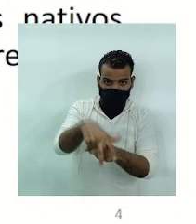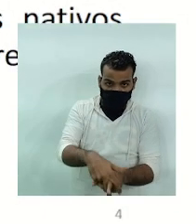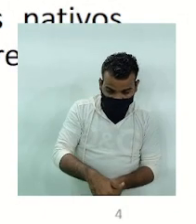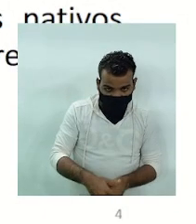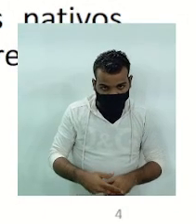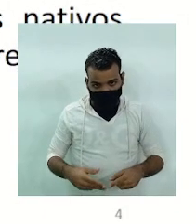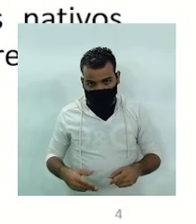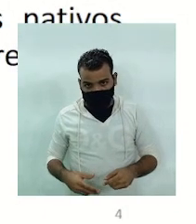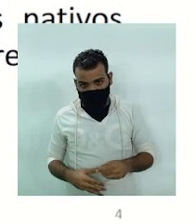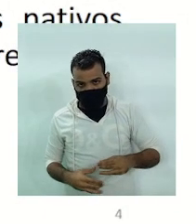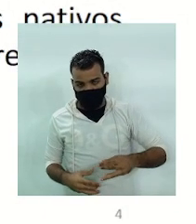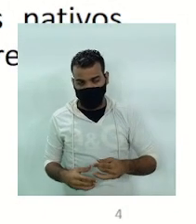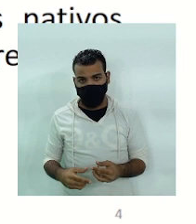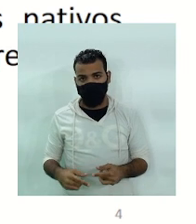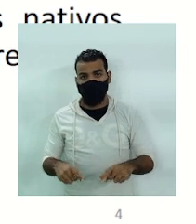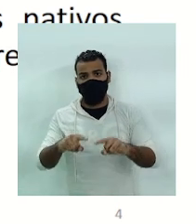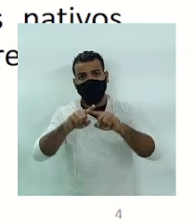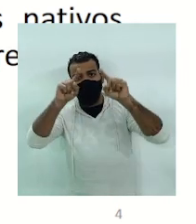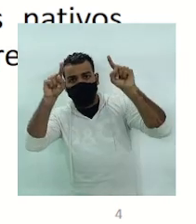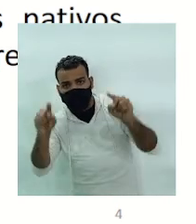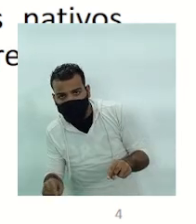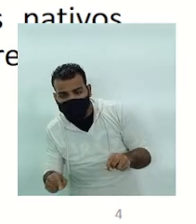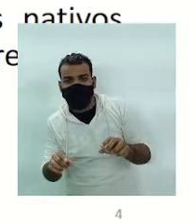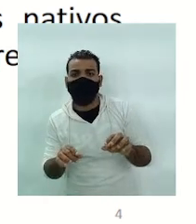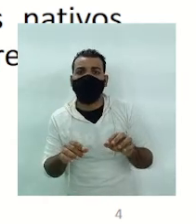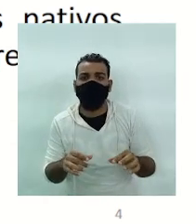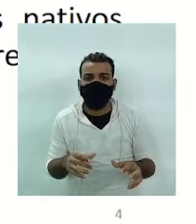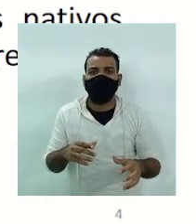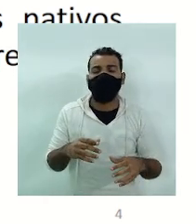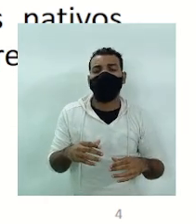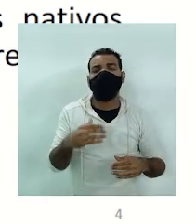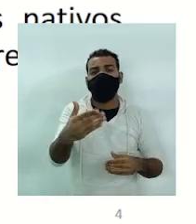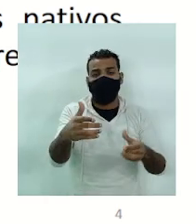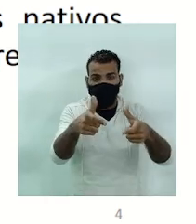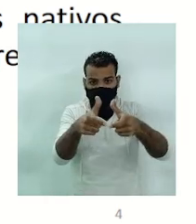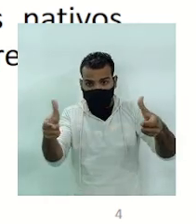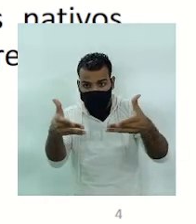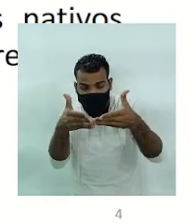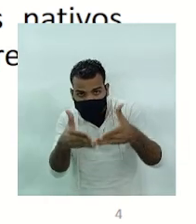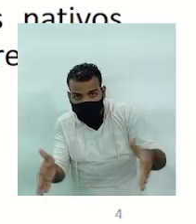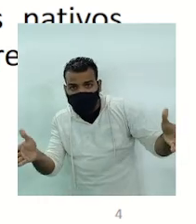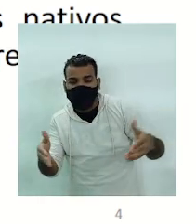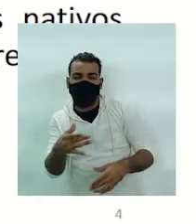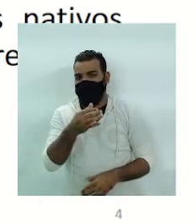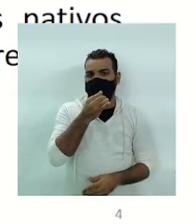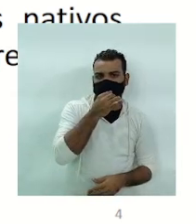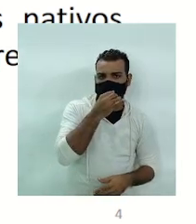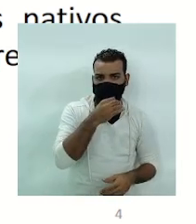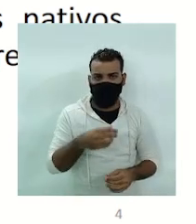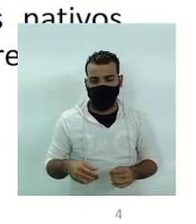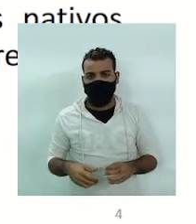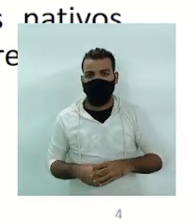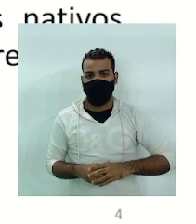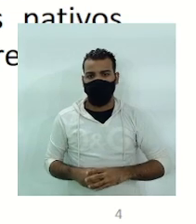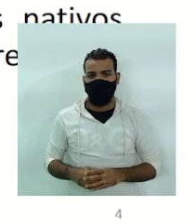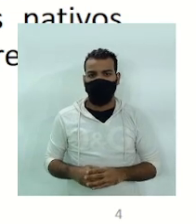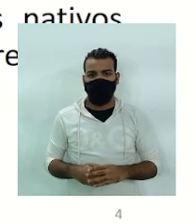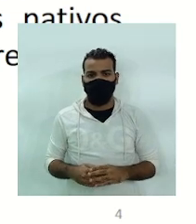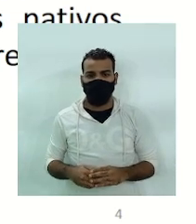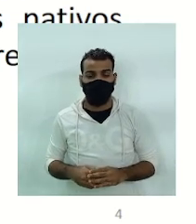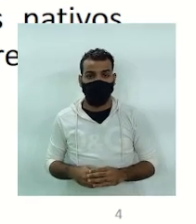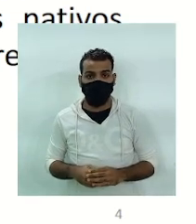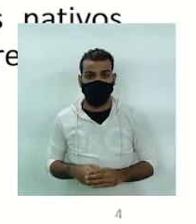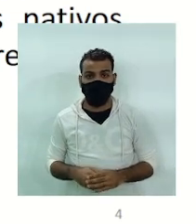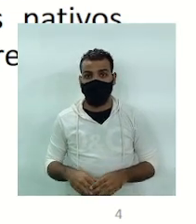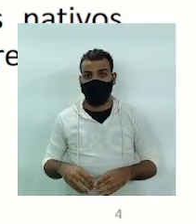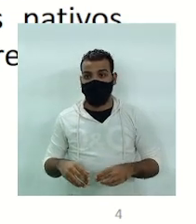superioridade o projeto foi sendo ampliado. Ou seja, por exemplo, os povos originários do